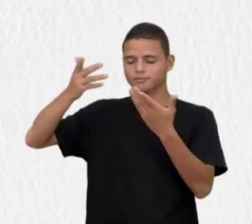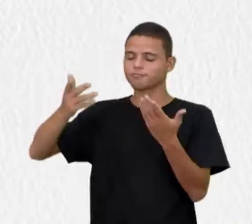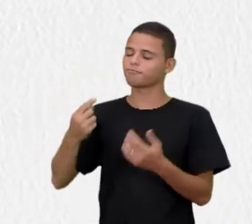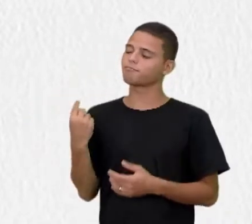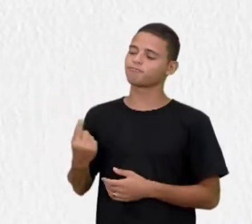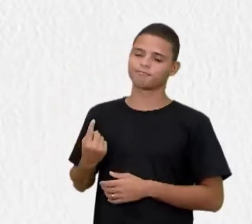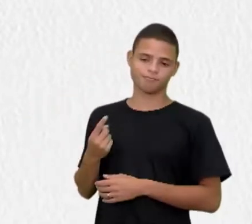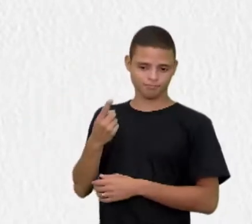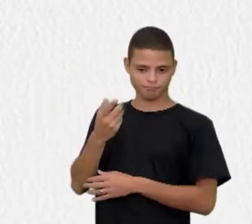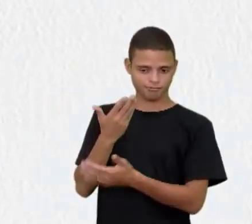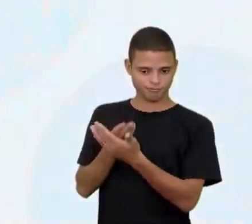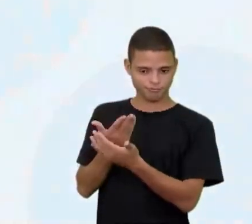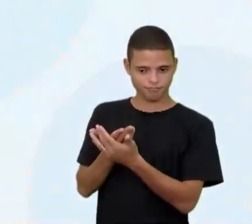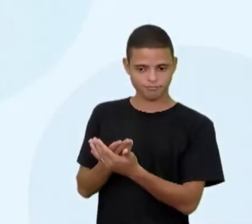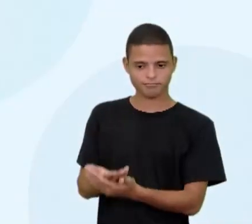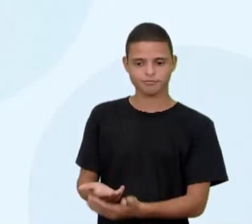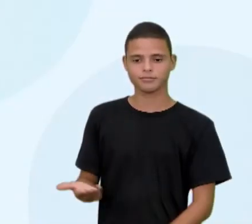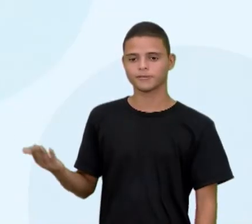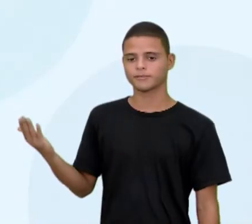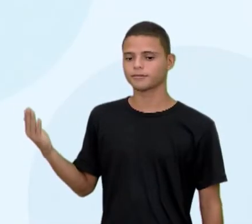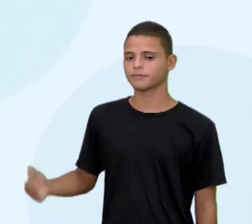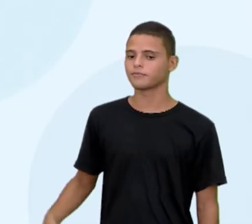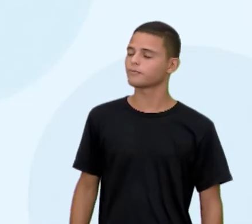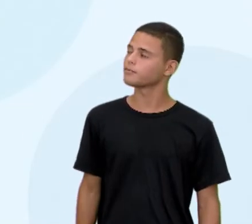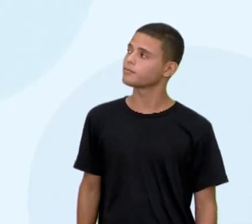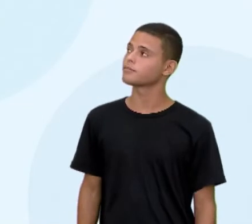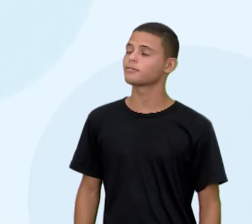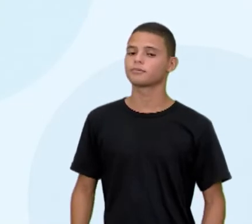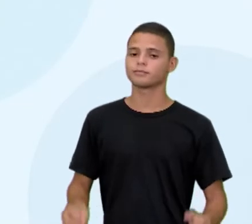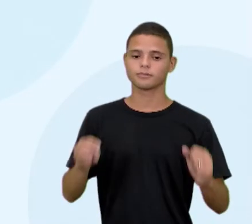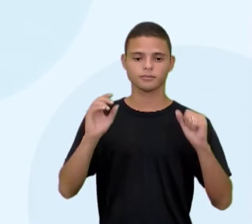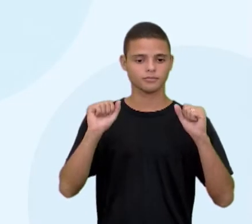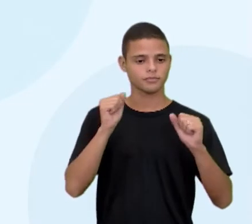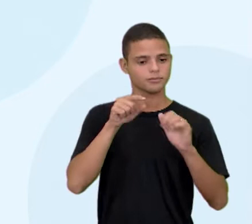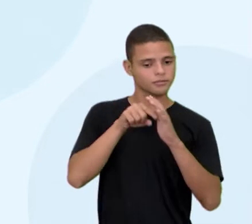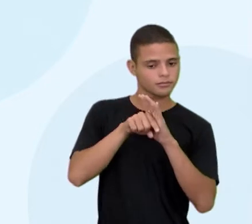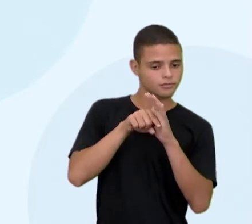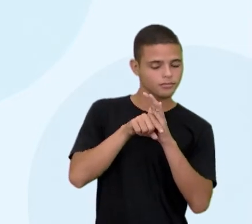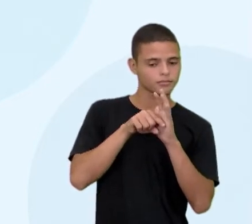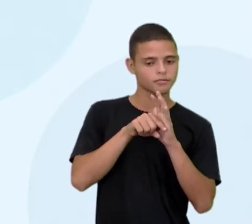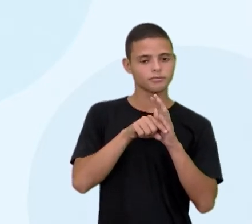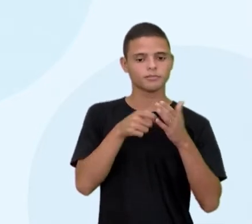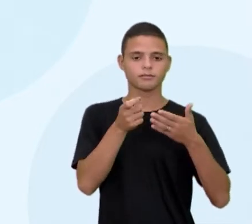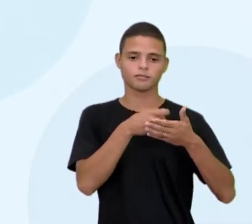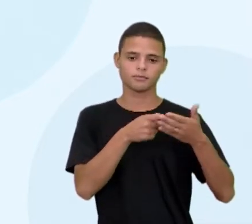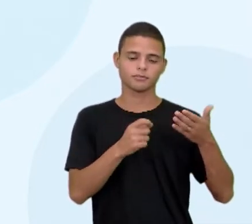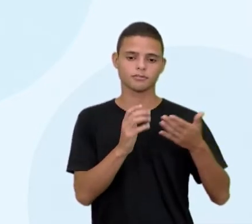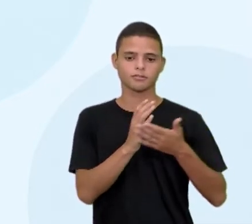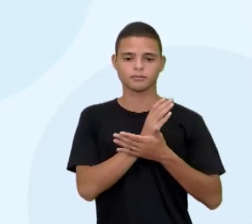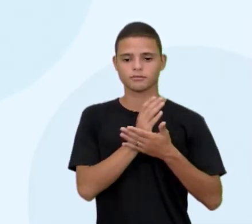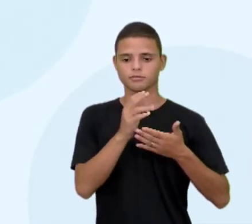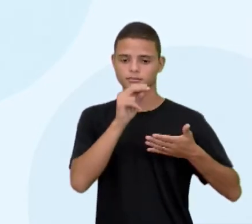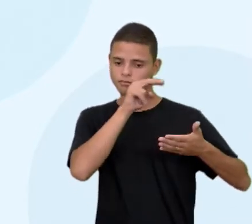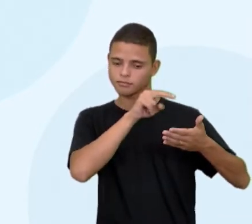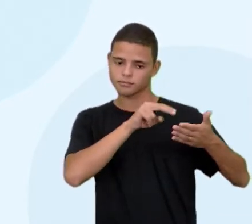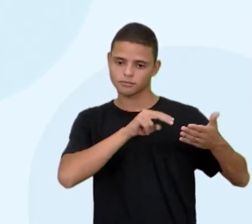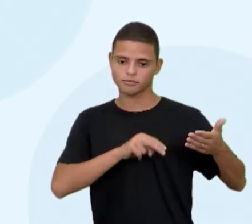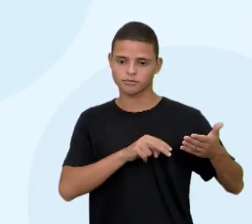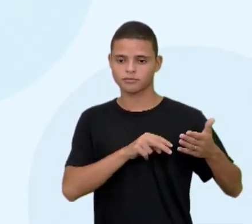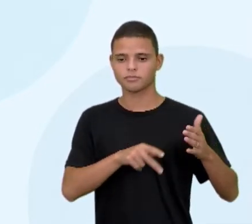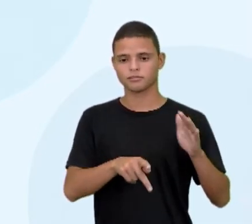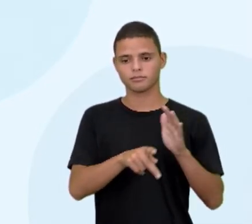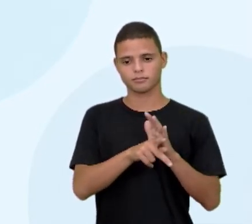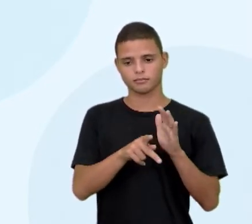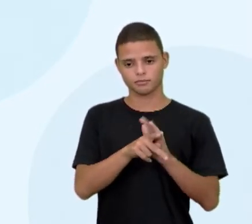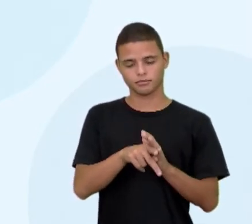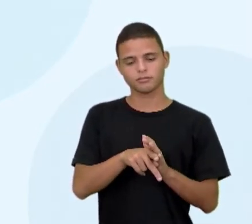sozinho. Olha só na tela para vocês. Os estudantes podem pesquisar e realizar releituras interpretativas de memes veiculados nas